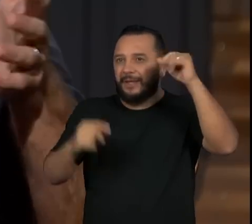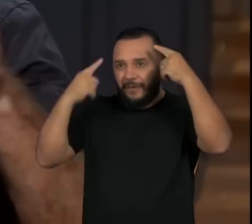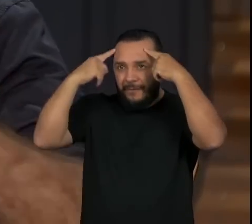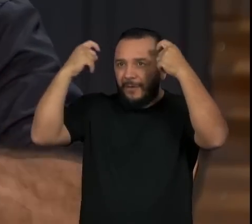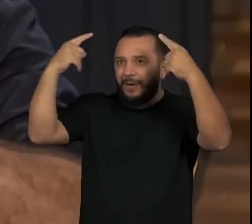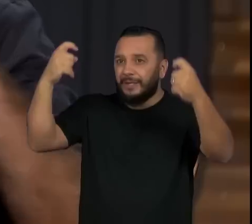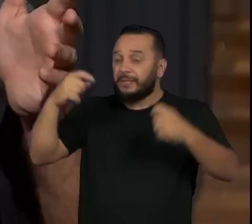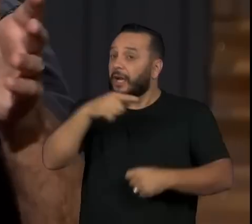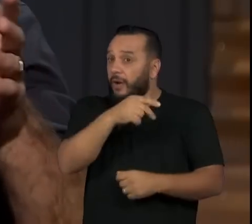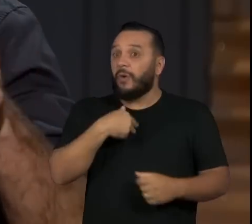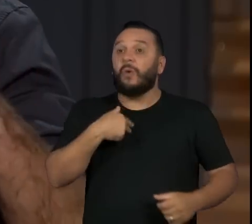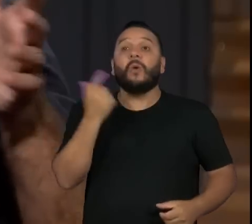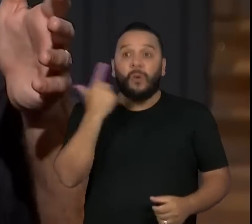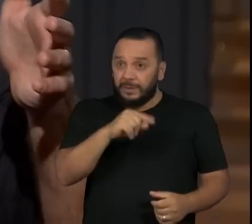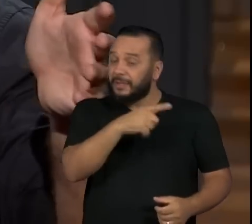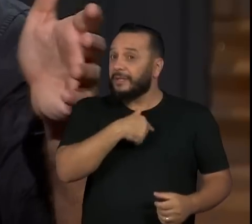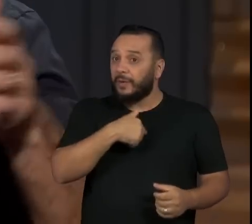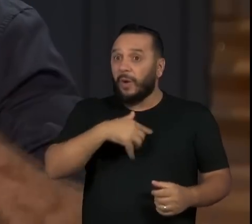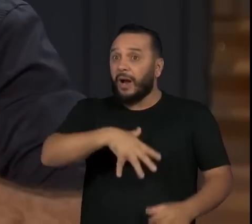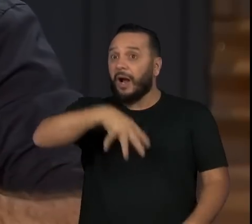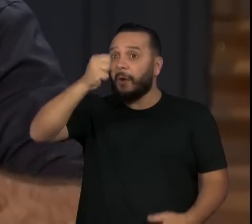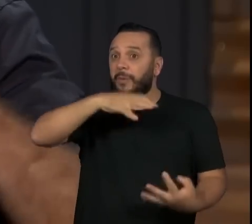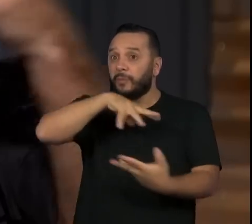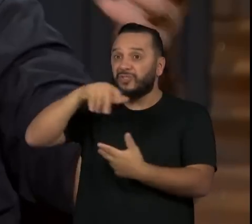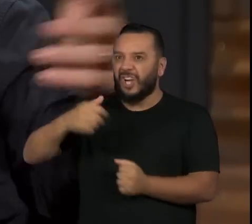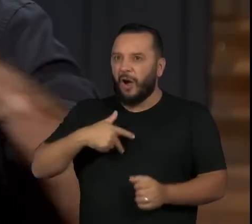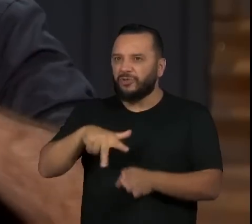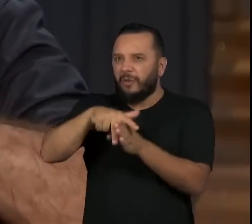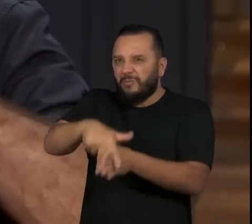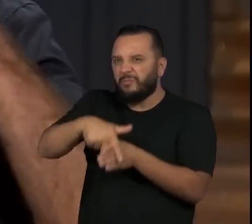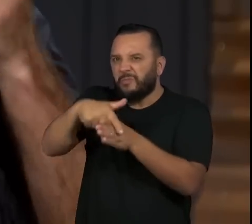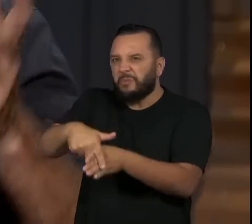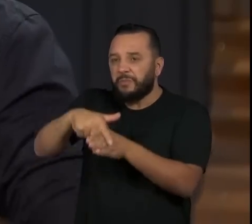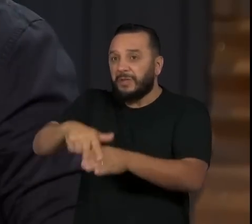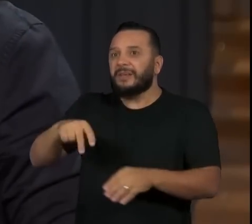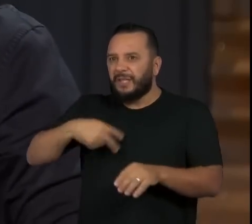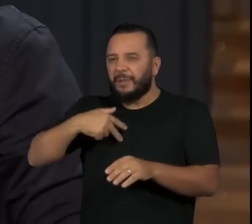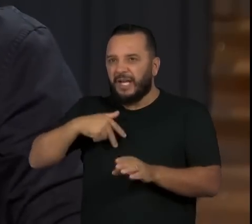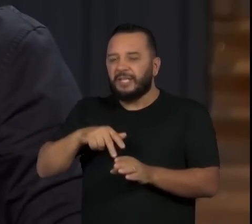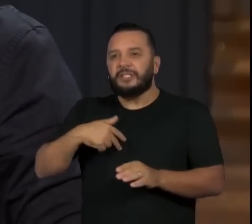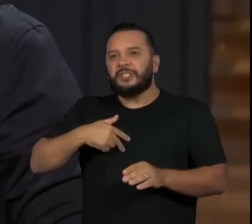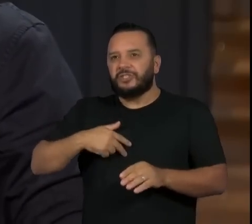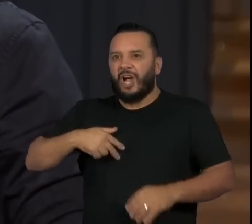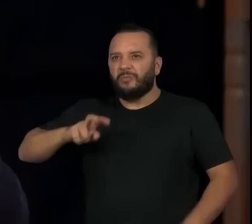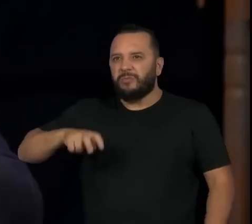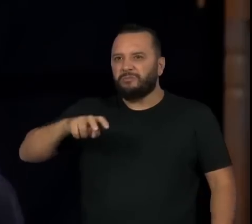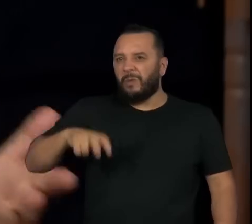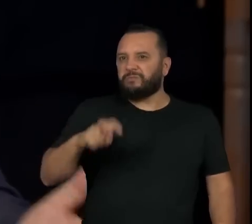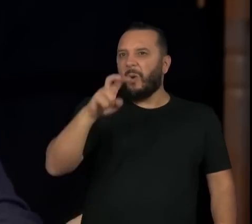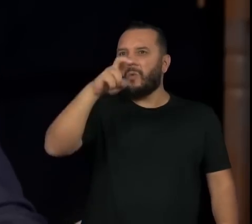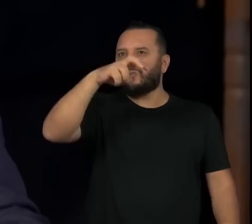campeões mundiais de várias categorias no cavalo, de corrida, de saltos, de tudo que você puder imaginar. Descobriu como se comunicar